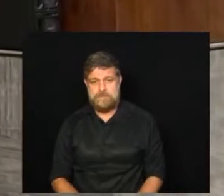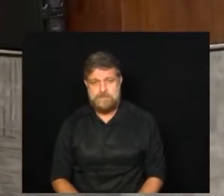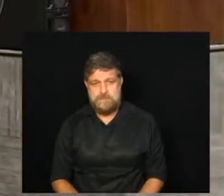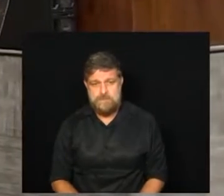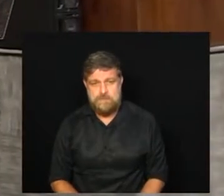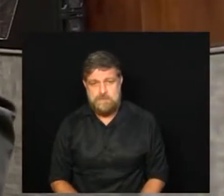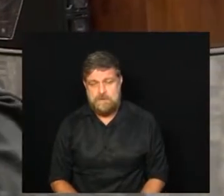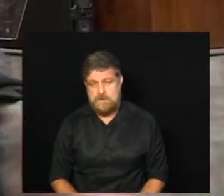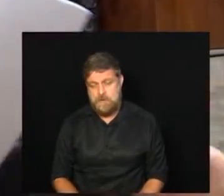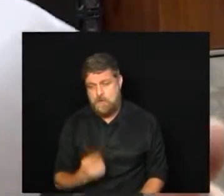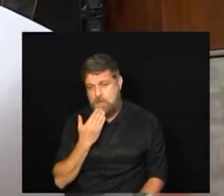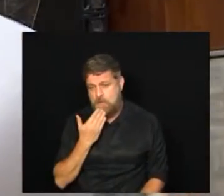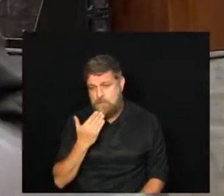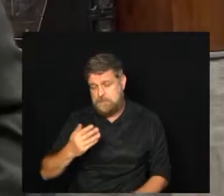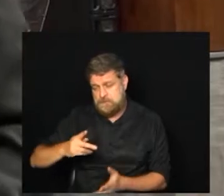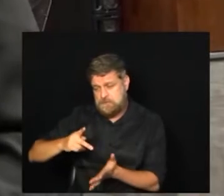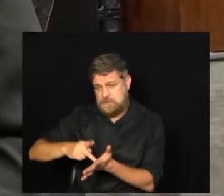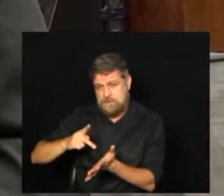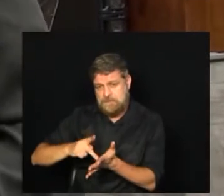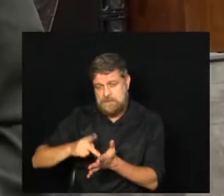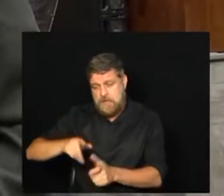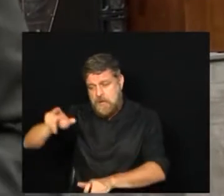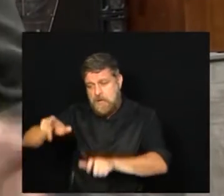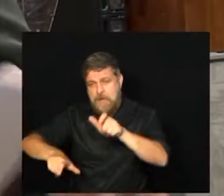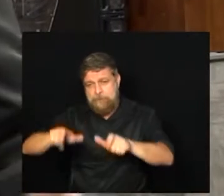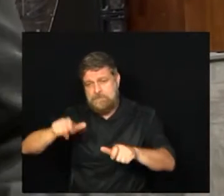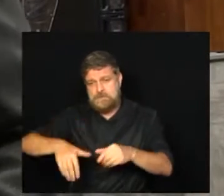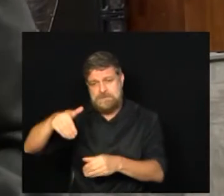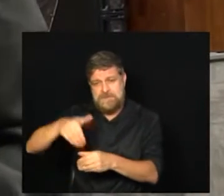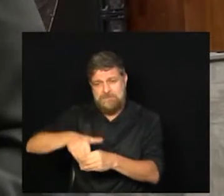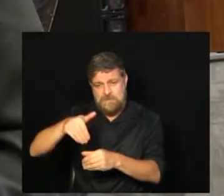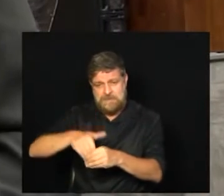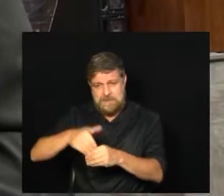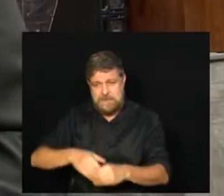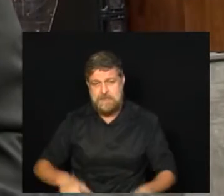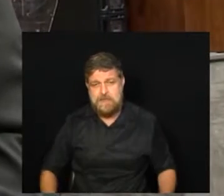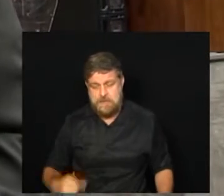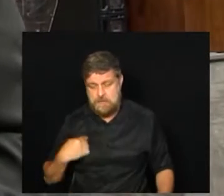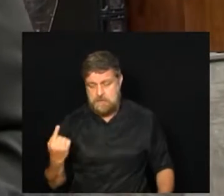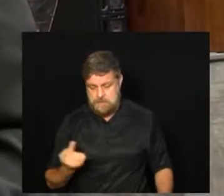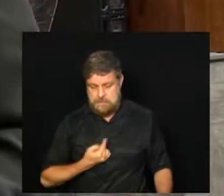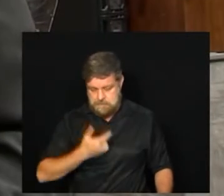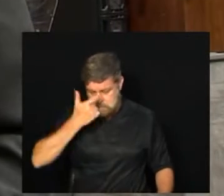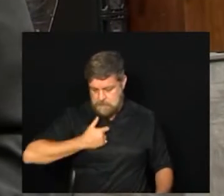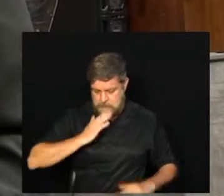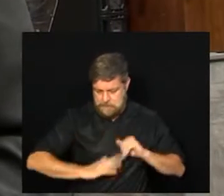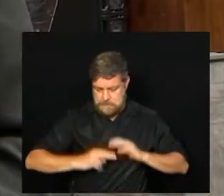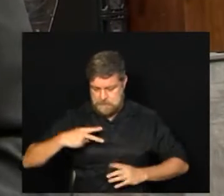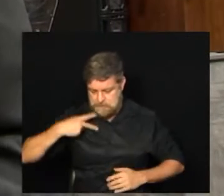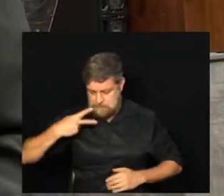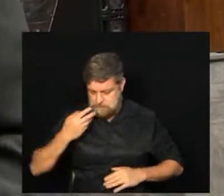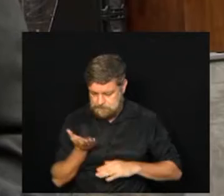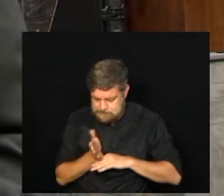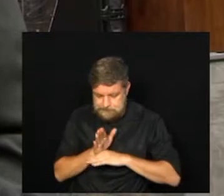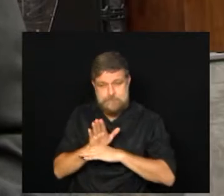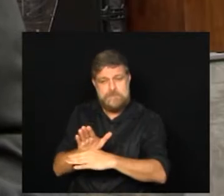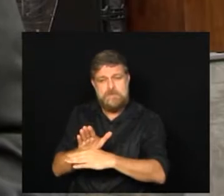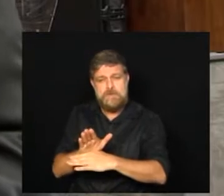Foi um pedido, na verdade, de eleitores nosso e nosso gabinete se colocou à disposição. E ele tem